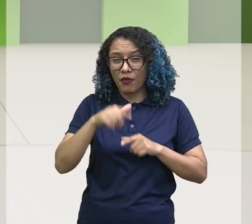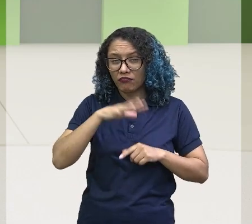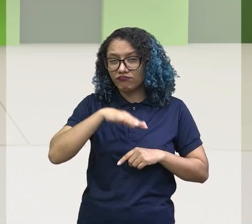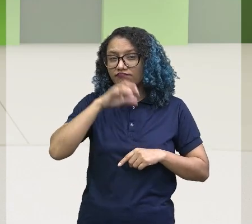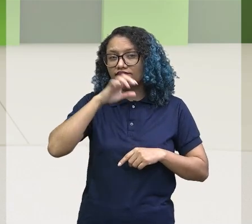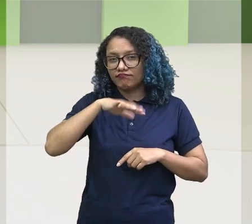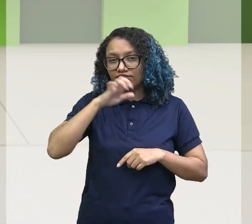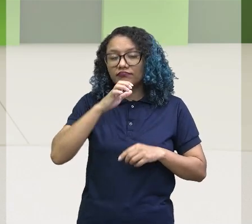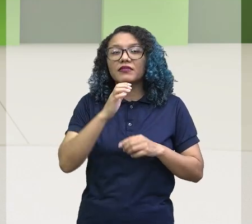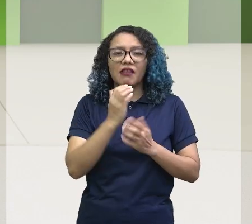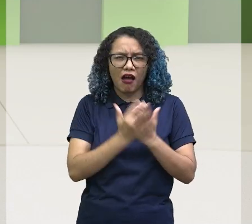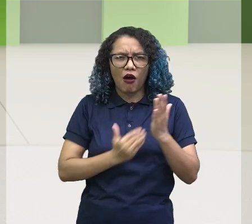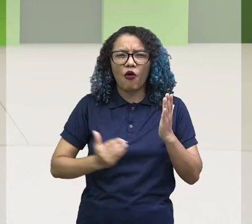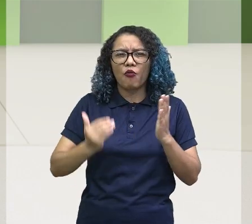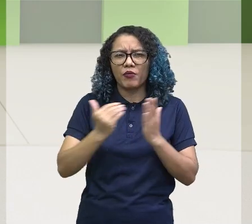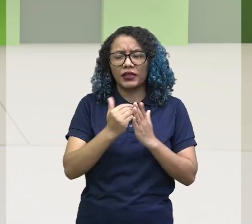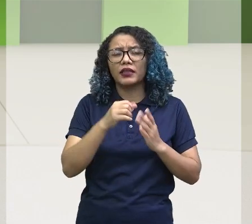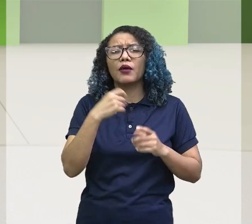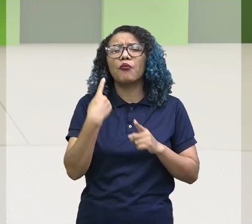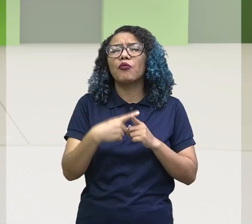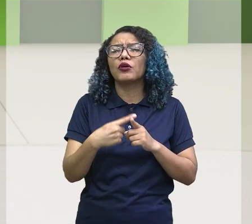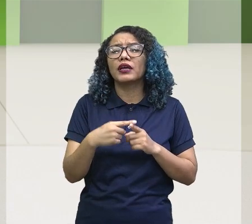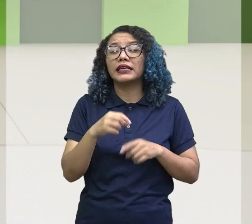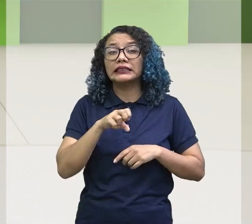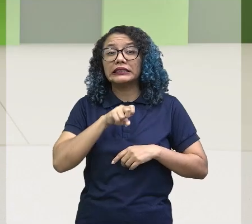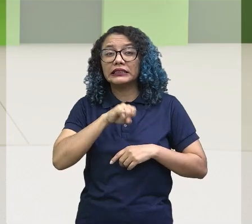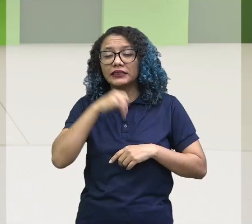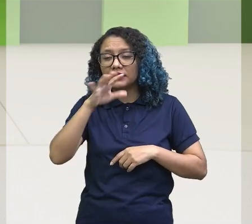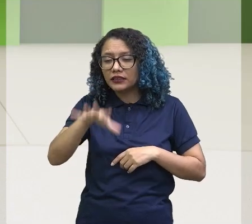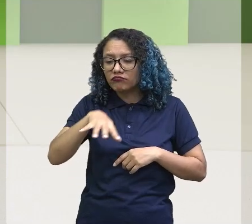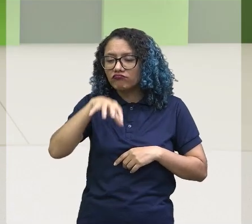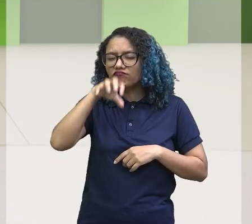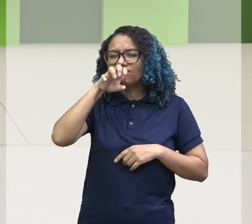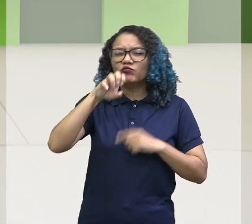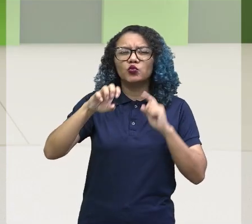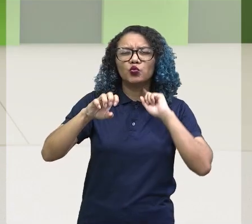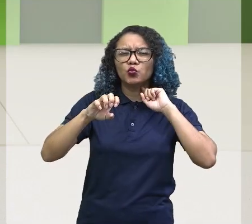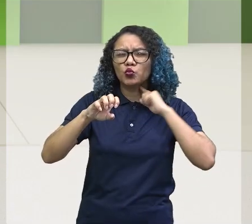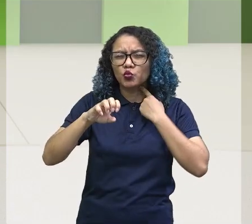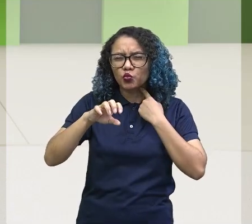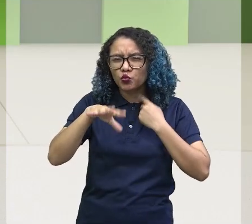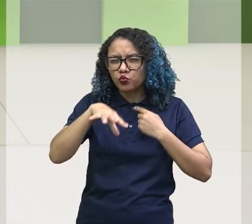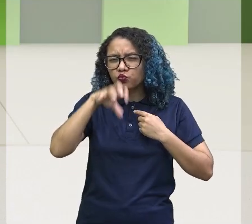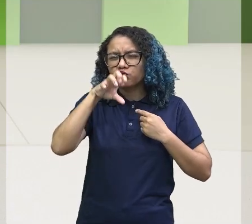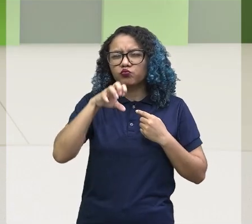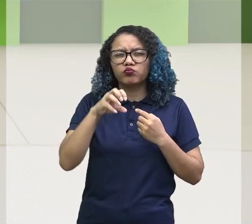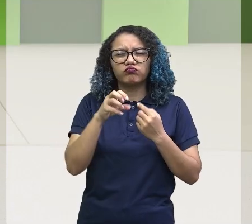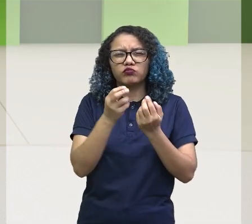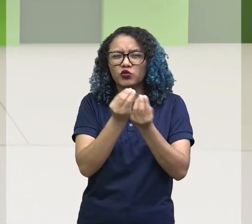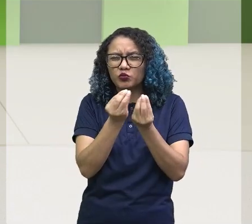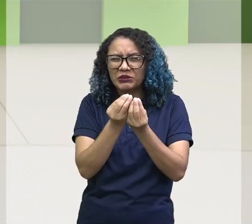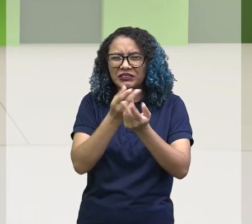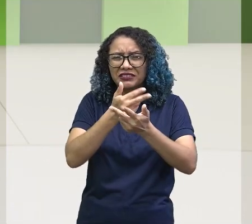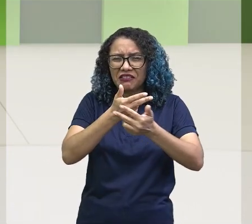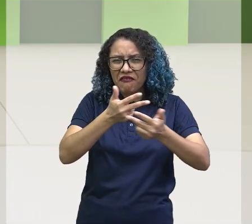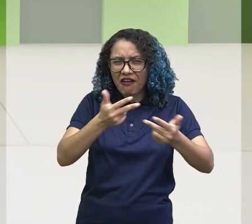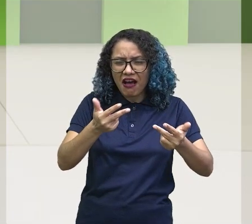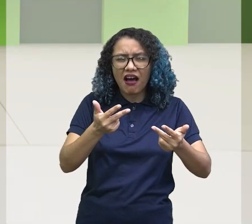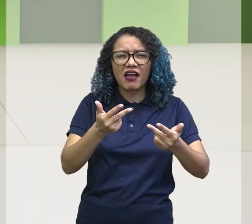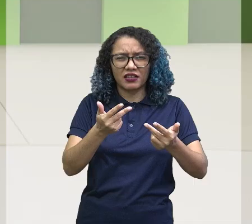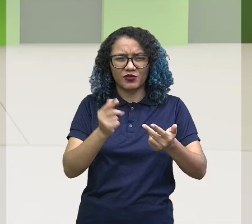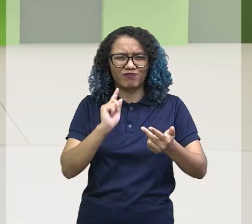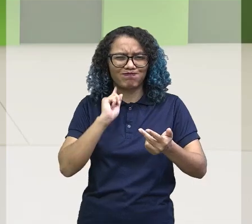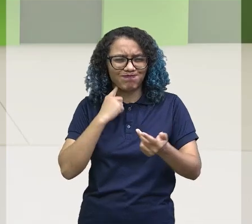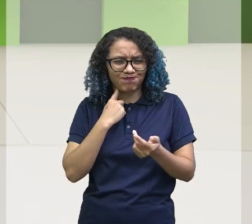as pessoas, ao terem contato com esse ar poluído, com o material particulado que está presente, que pode